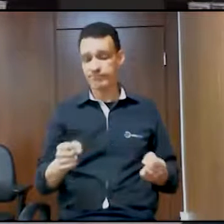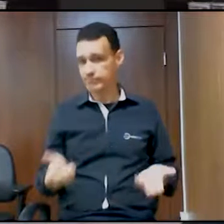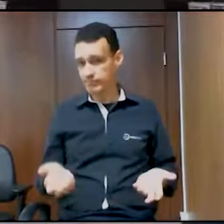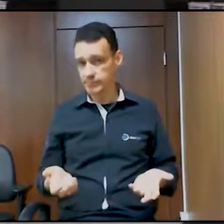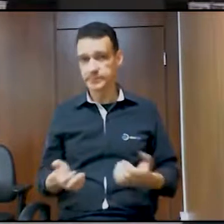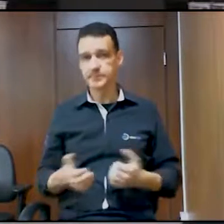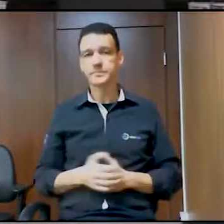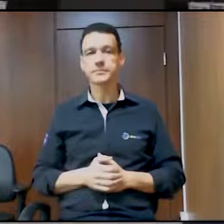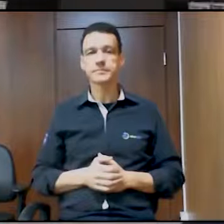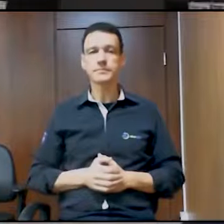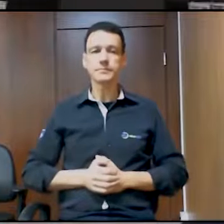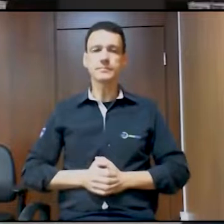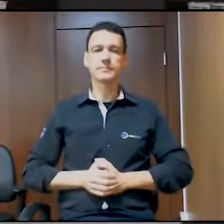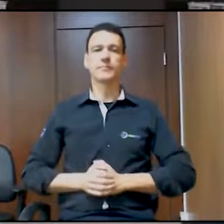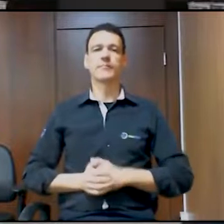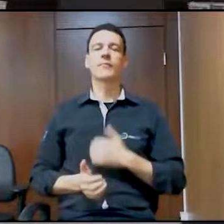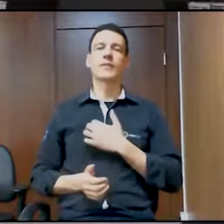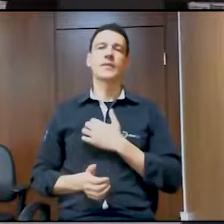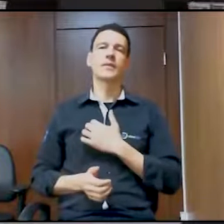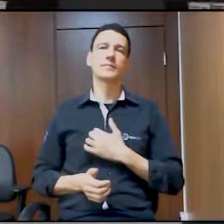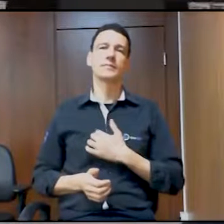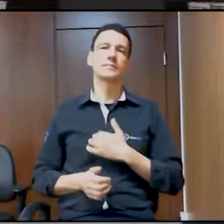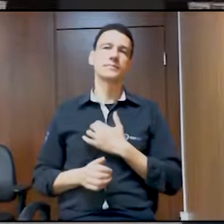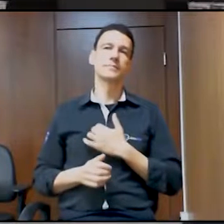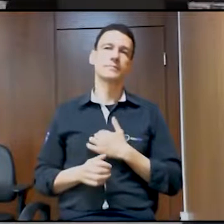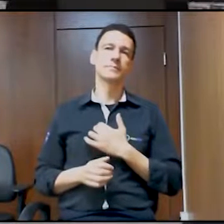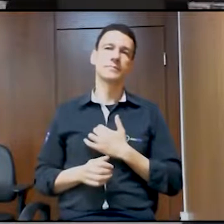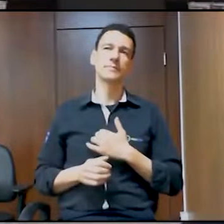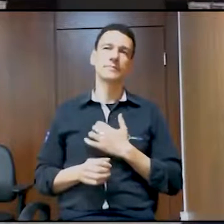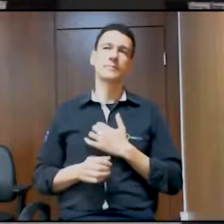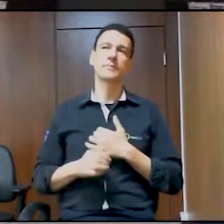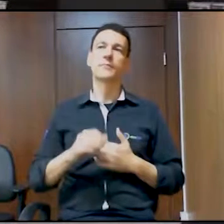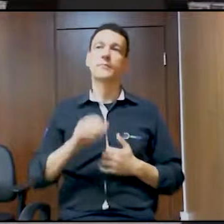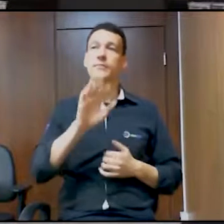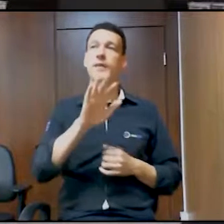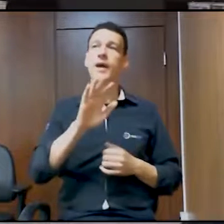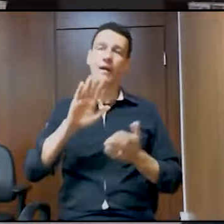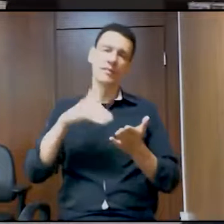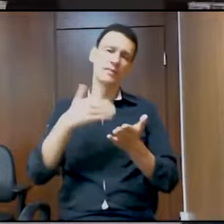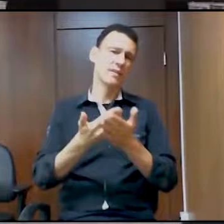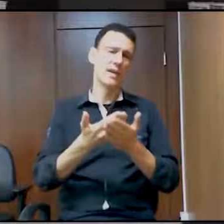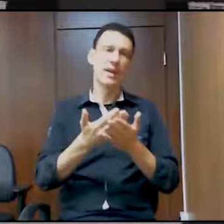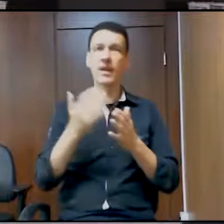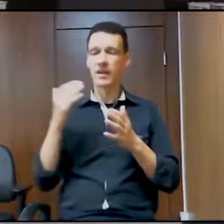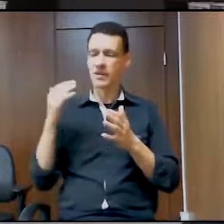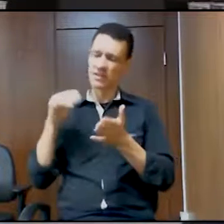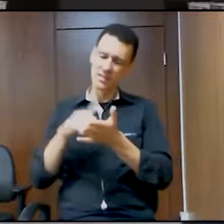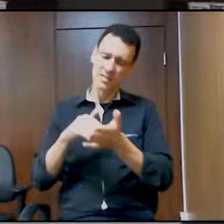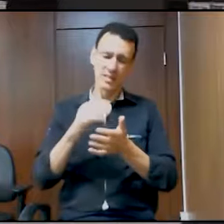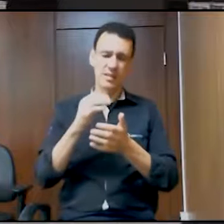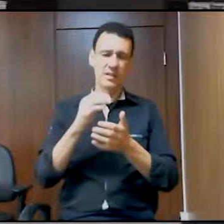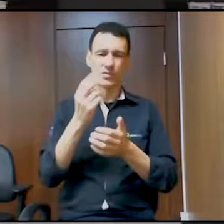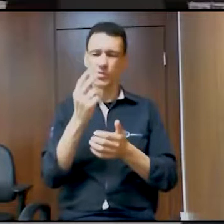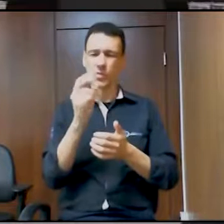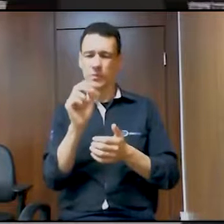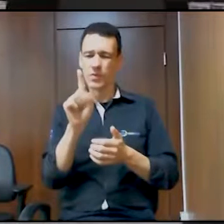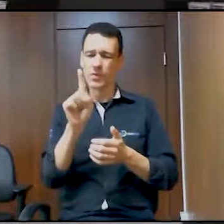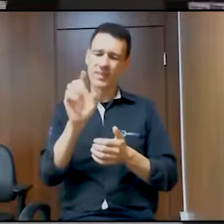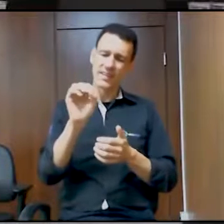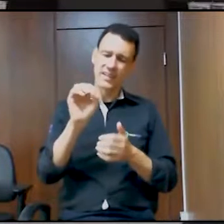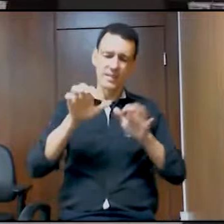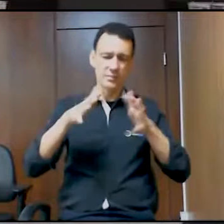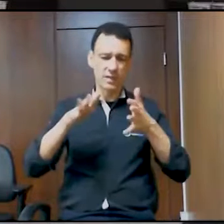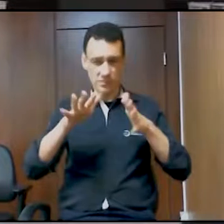No entanto, até nos anos 2010, a gente sabia que tinha